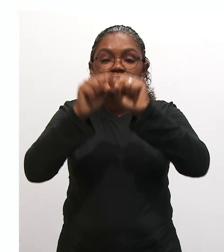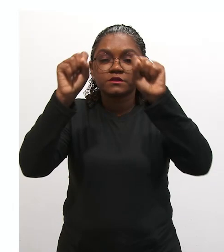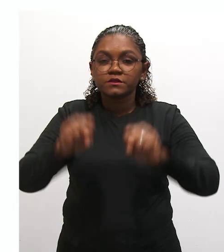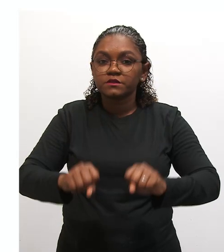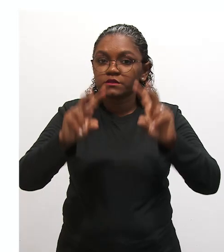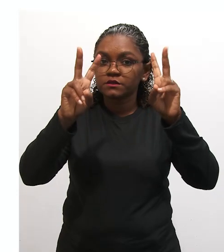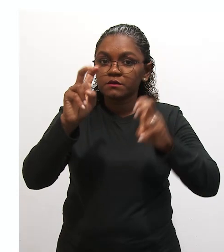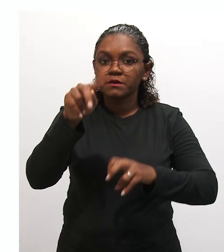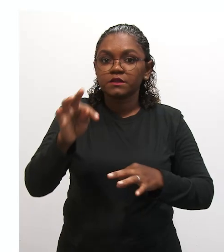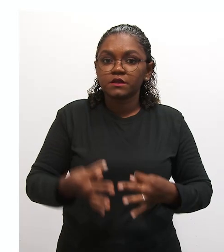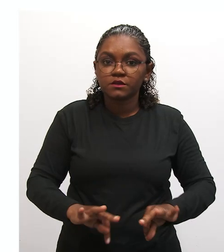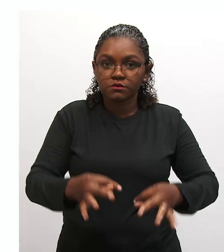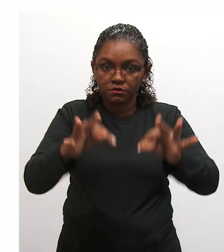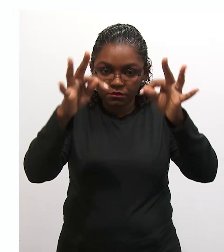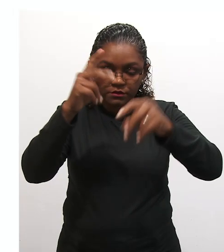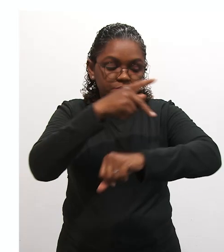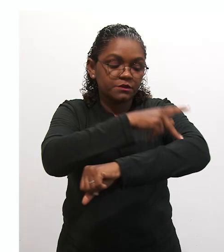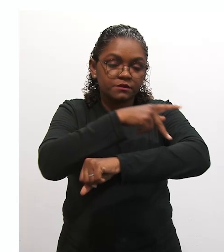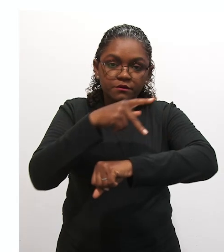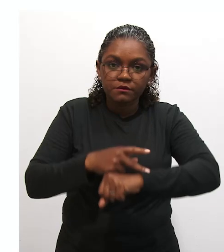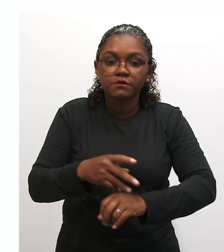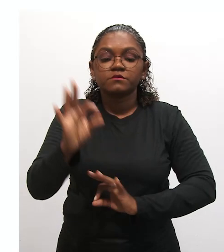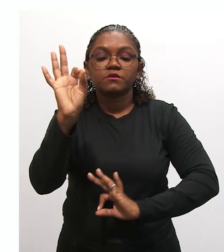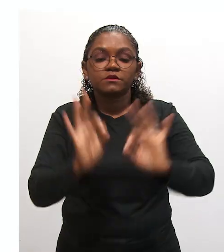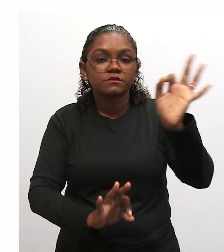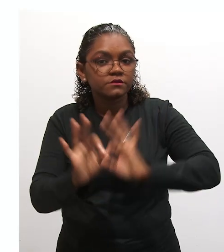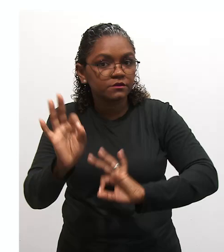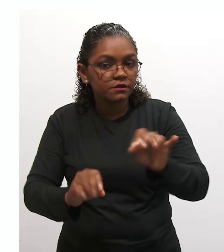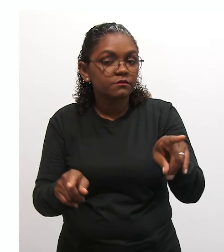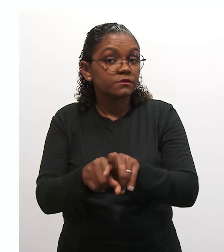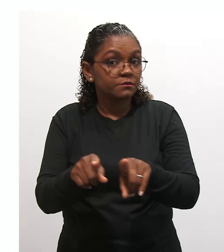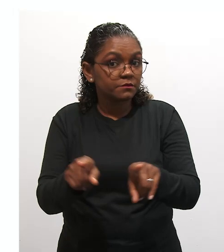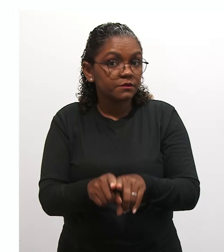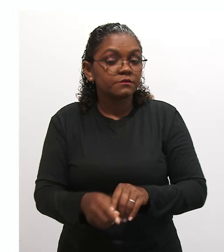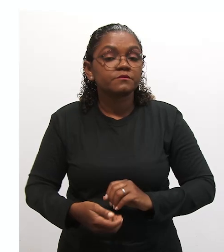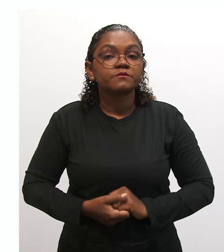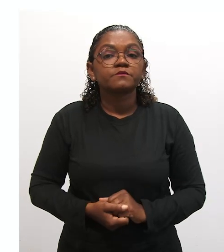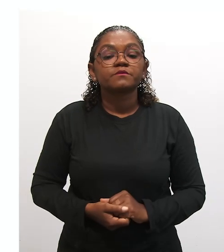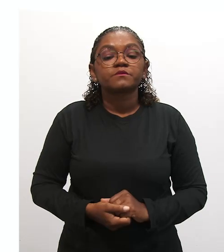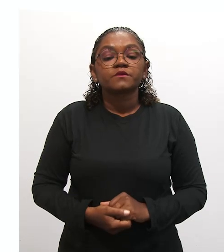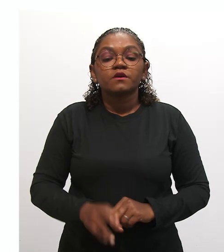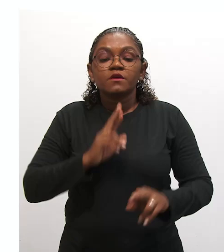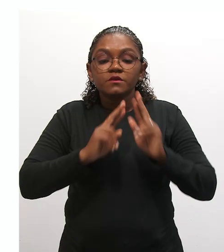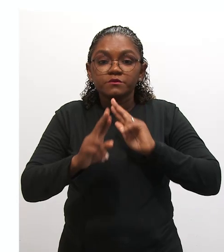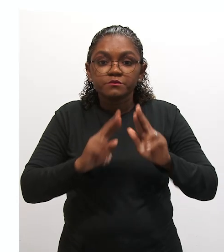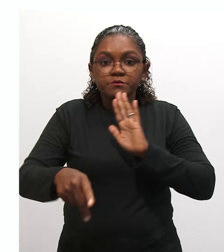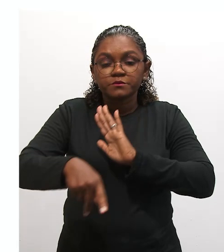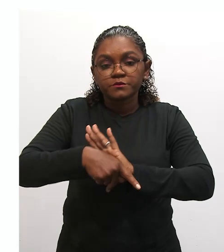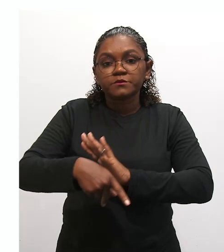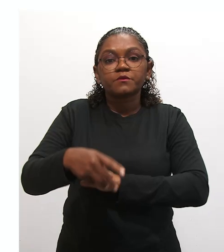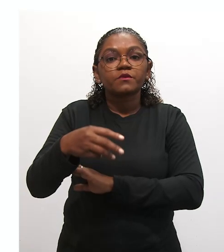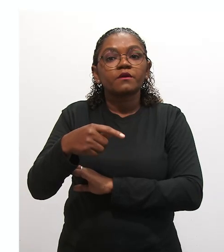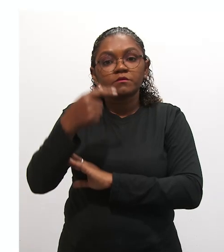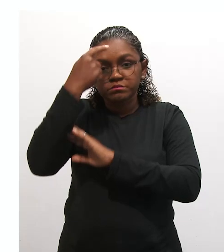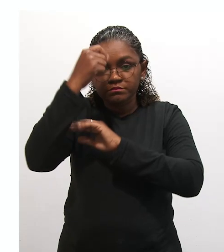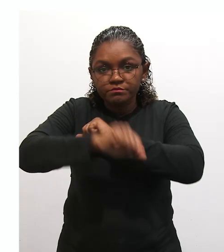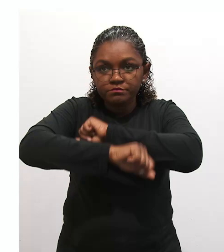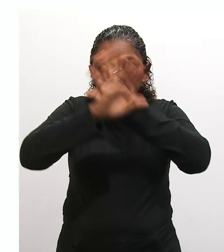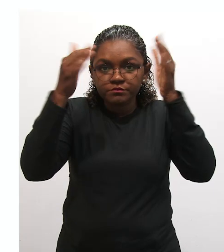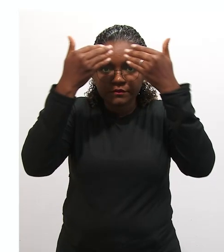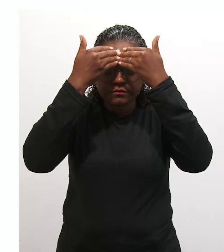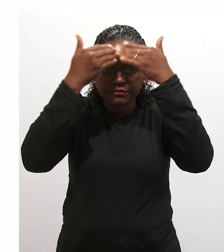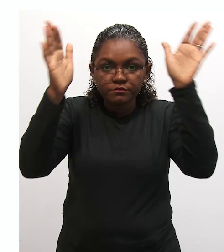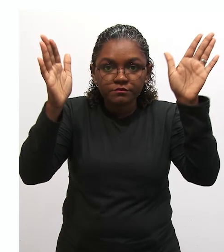envolve aspectos tecnológicos, pedagógicos e organizacionais, e resultados de uma mentalidade aberta